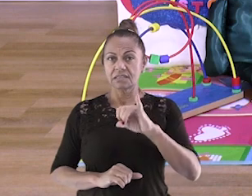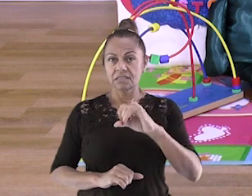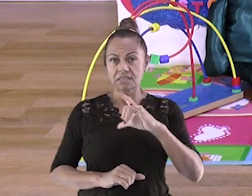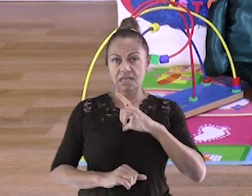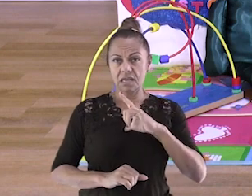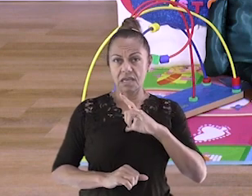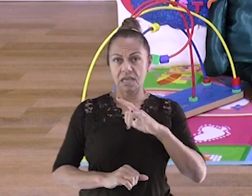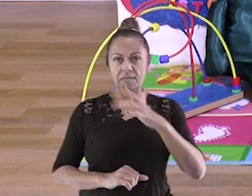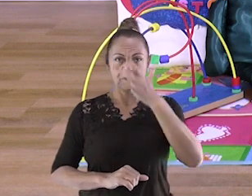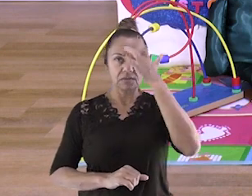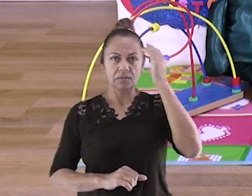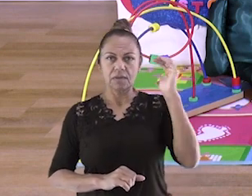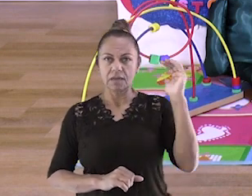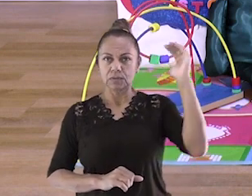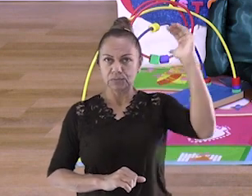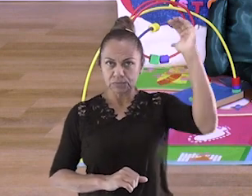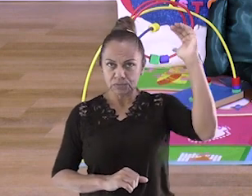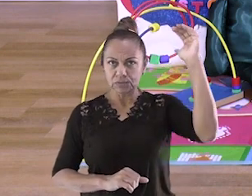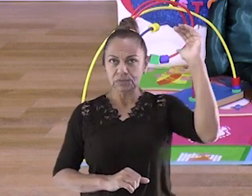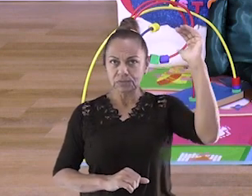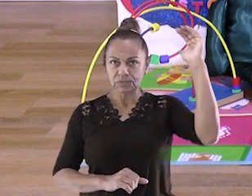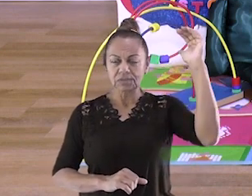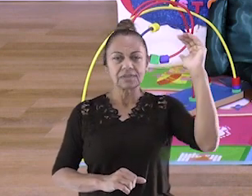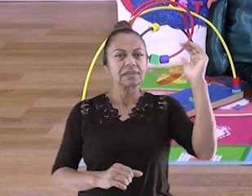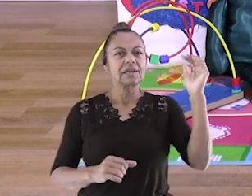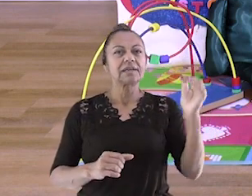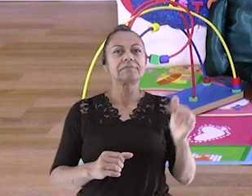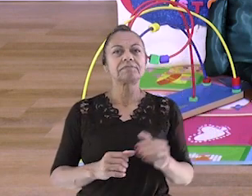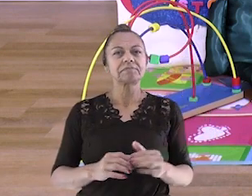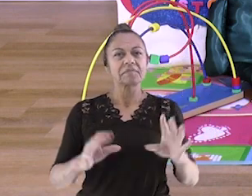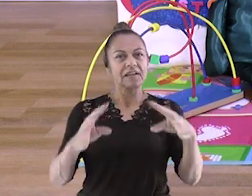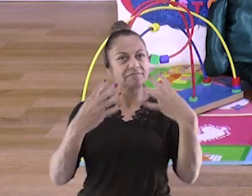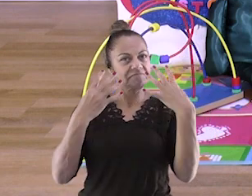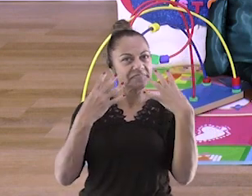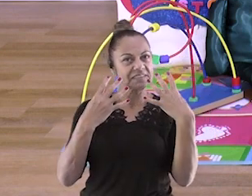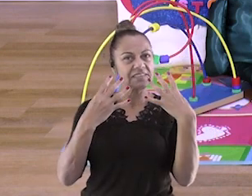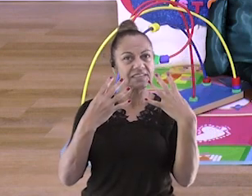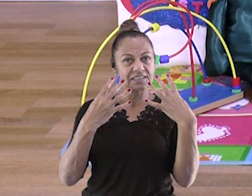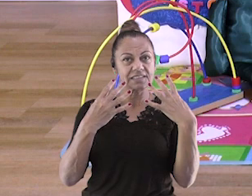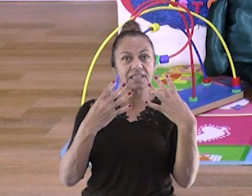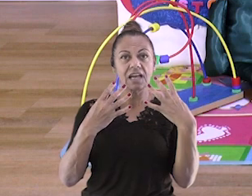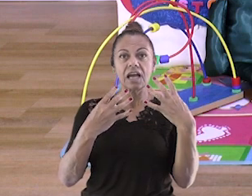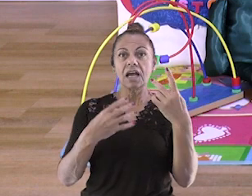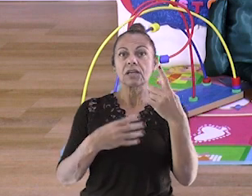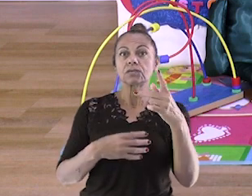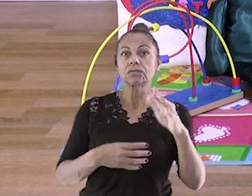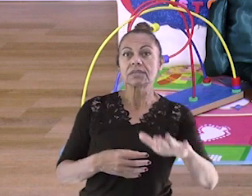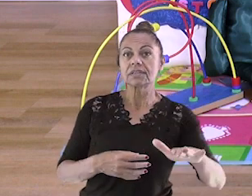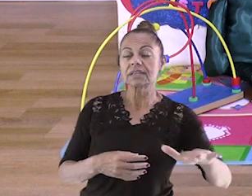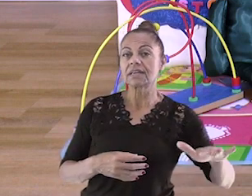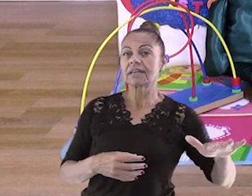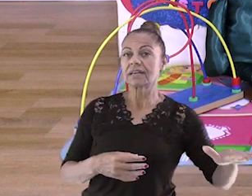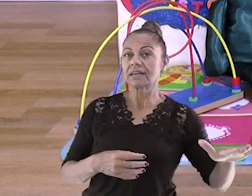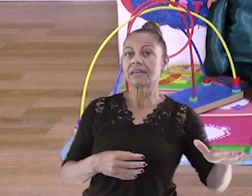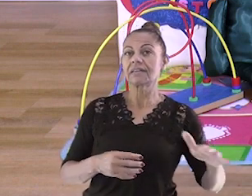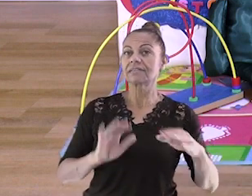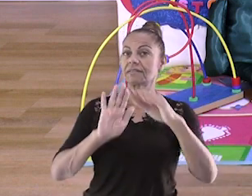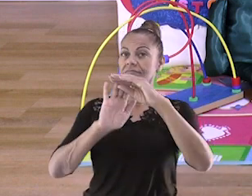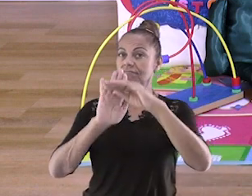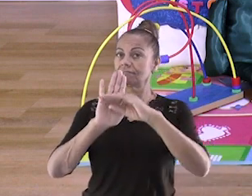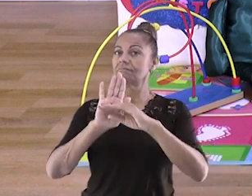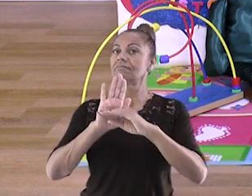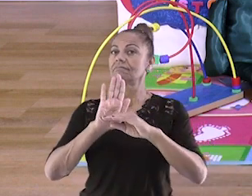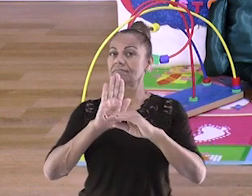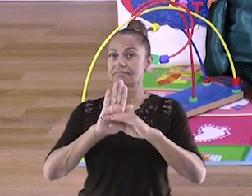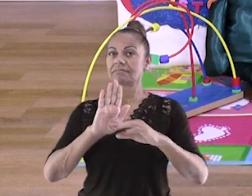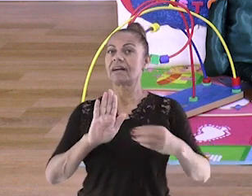Adulto que está aí acompanhando o nosso programa Dever em Casa na TV. Marque a presença da sua criança. Aponte a câmera do seu